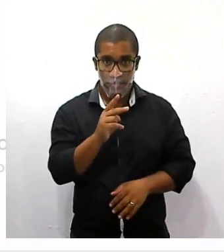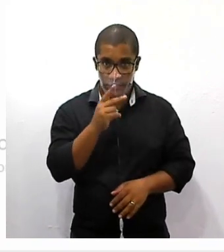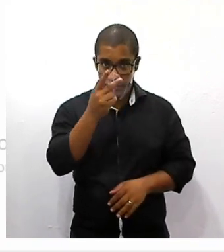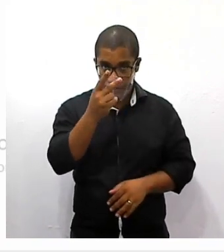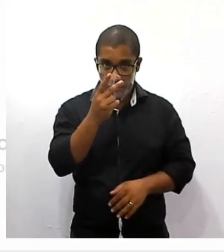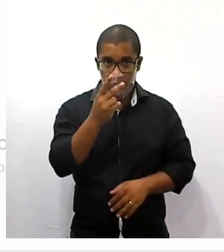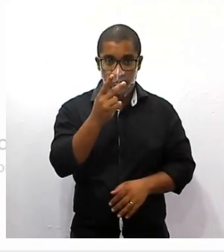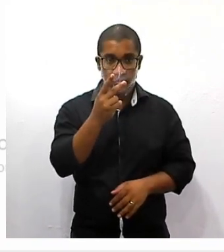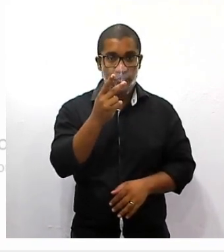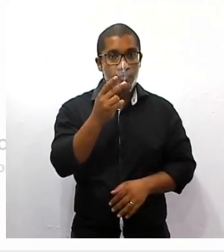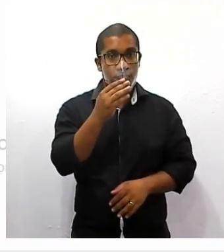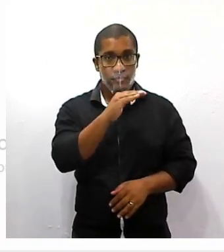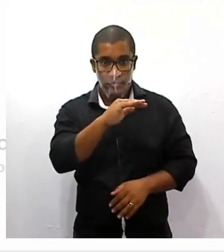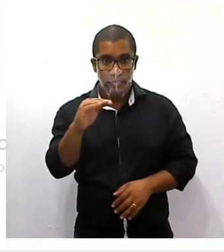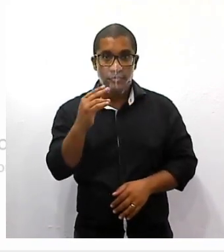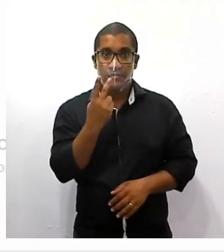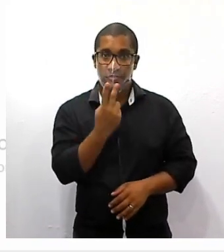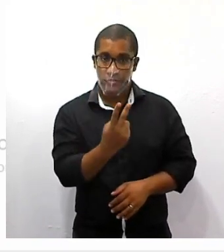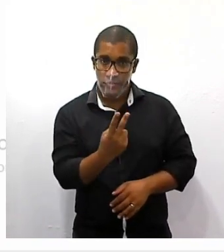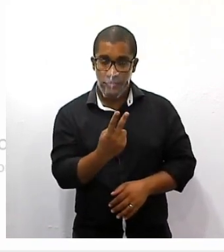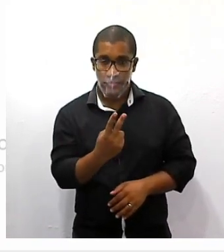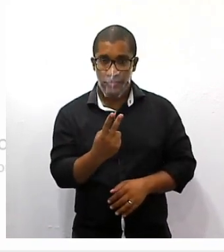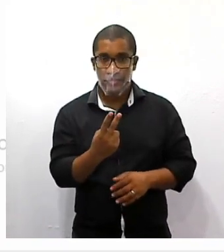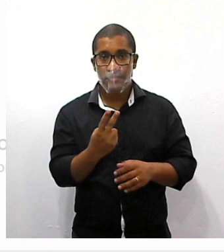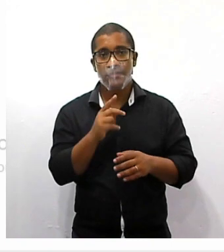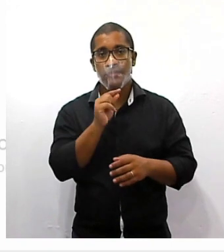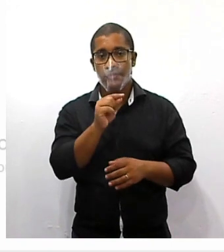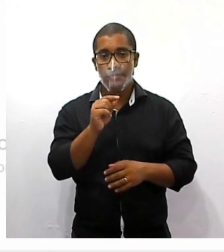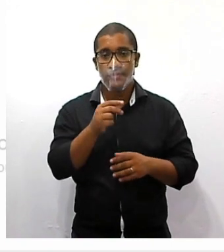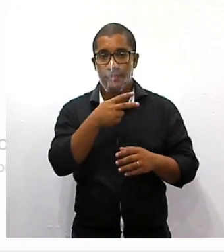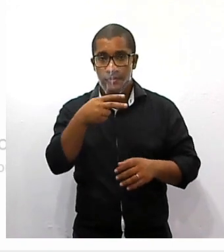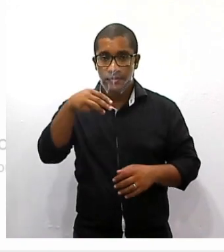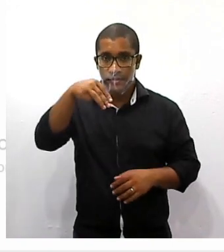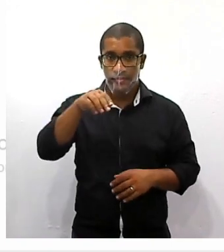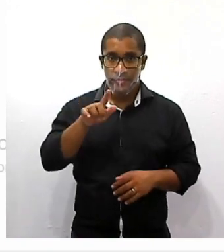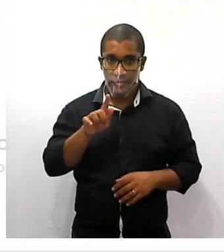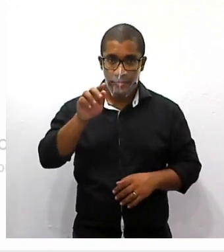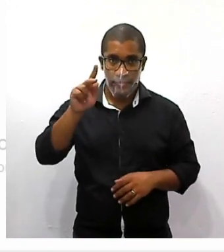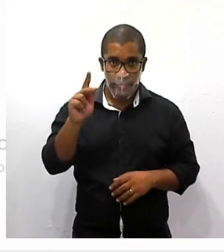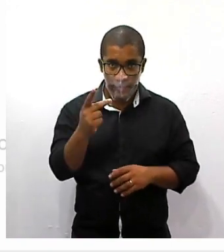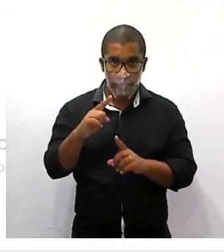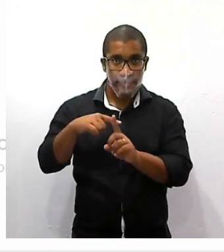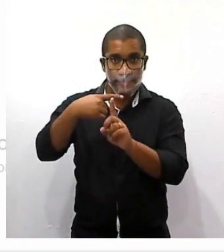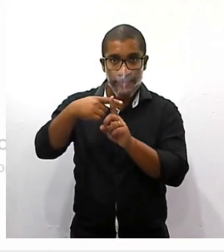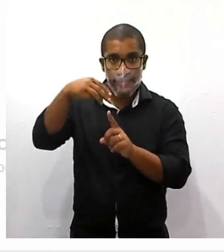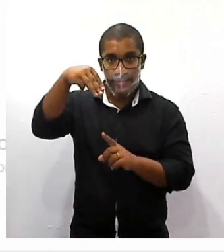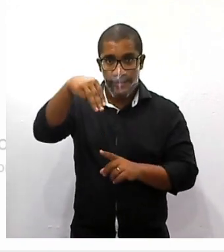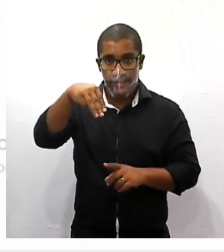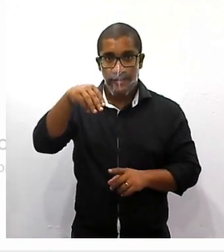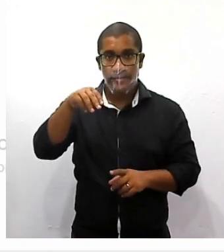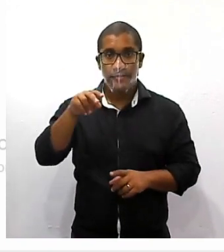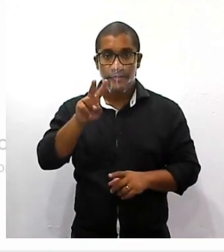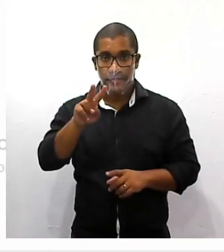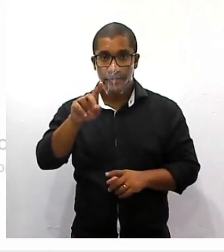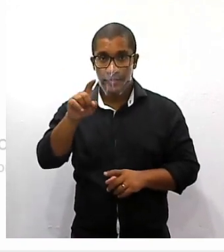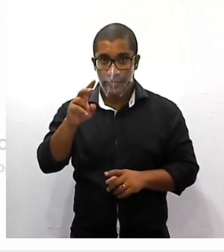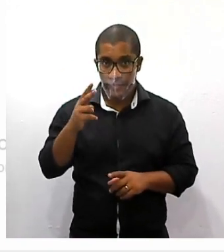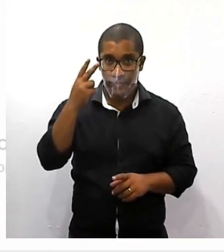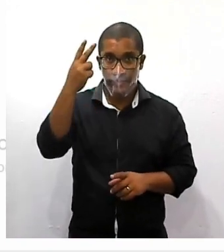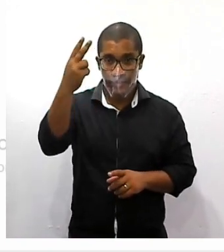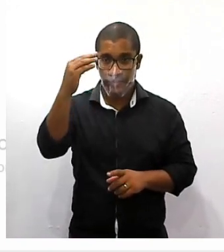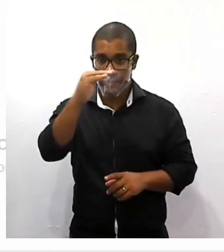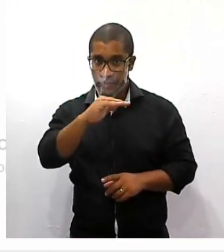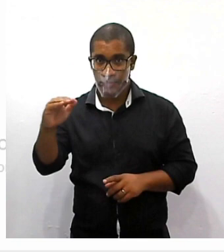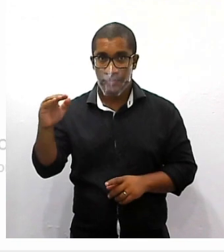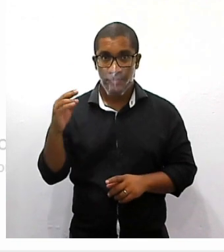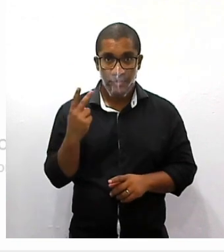energia mecânica inicial, igual a mgh mais mv² sobre 2, que é a energia quando ele